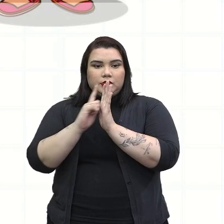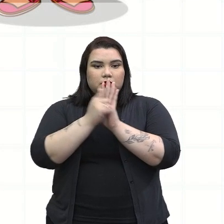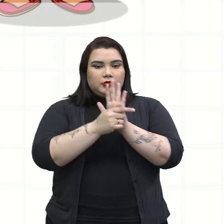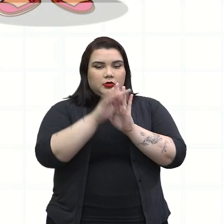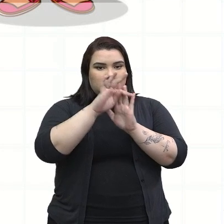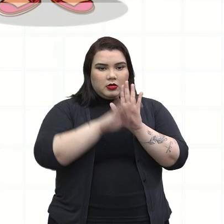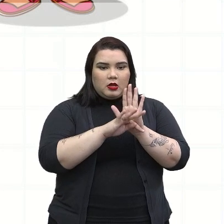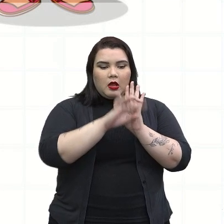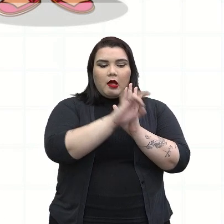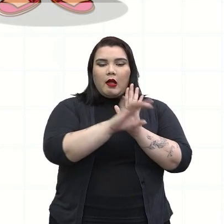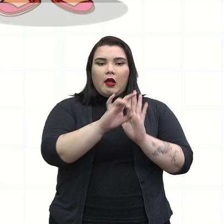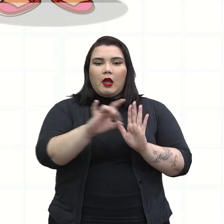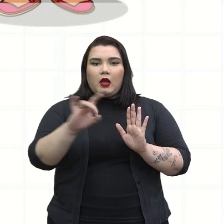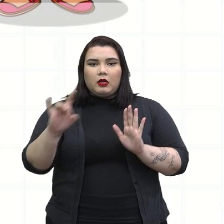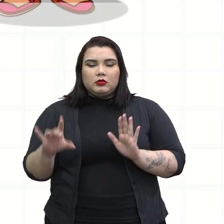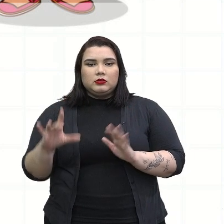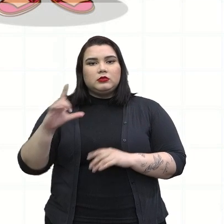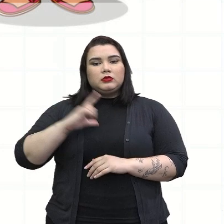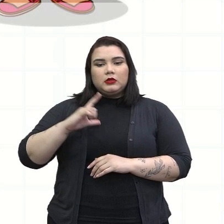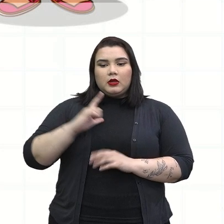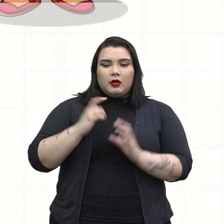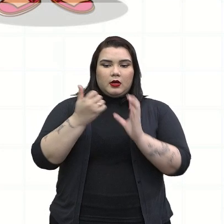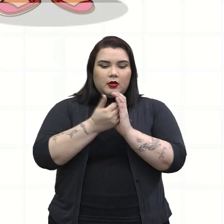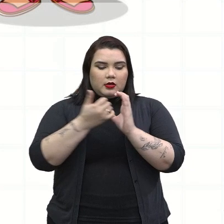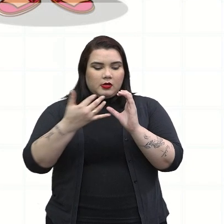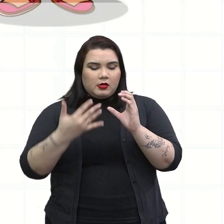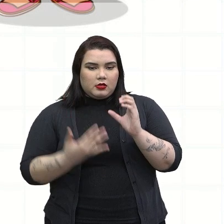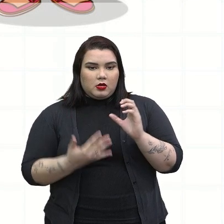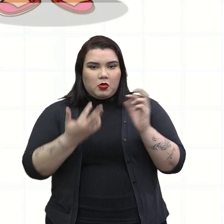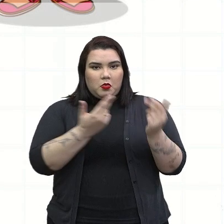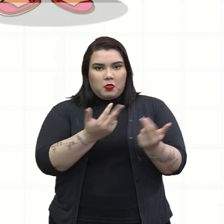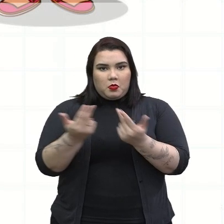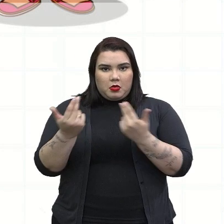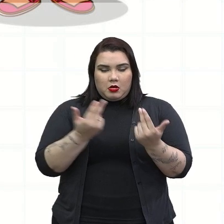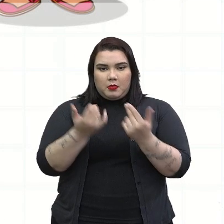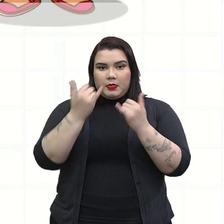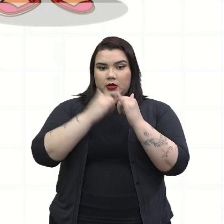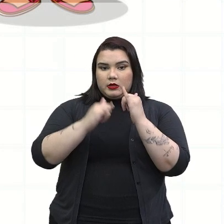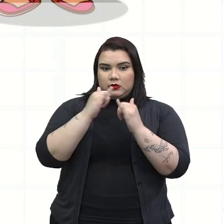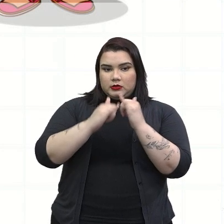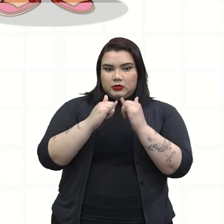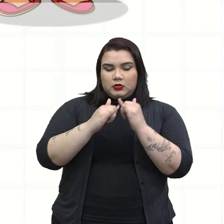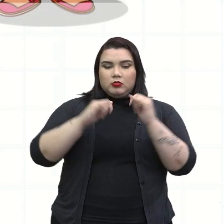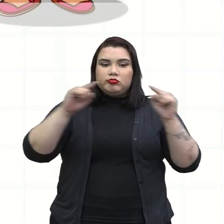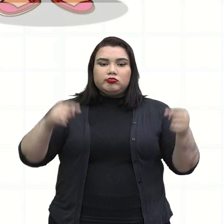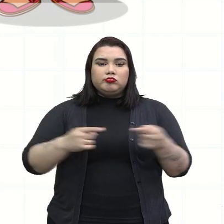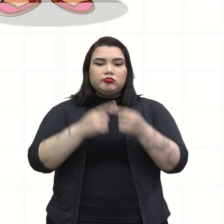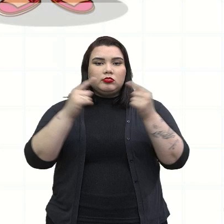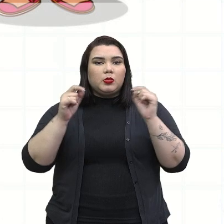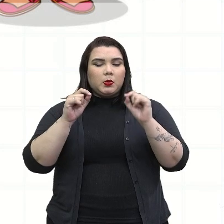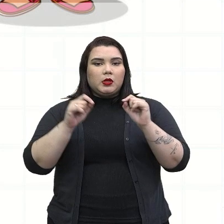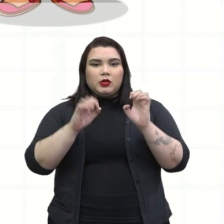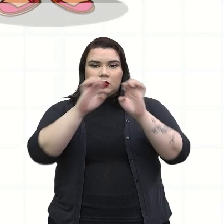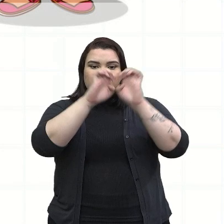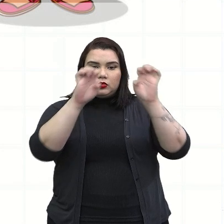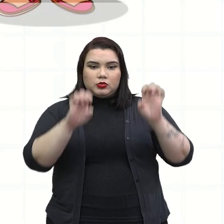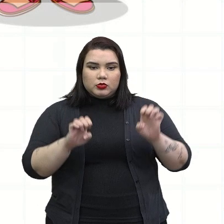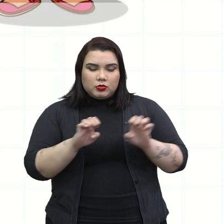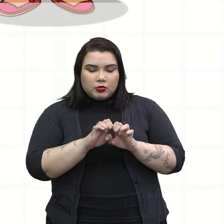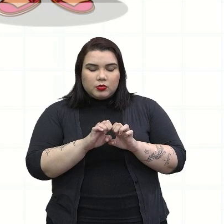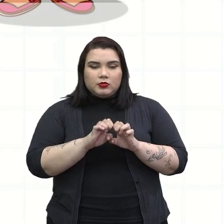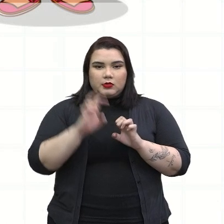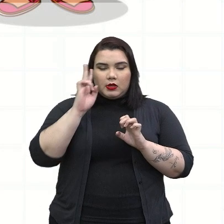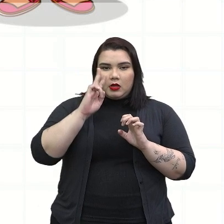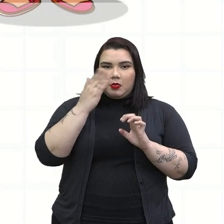cada um, né, vai ter essas características iguais, semelhantes, no que diz respeito à estrutura, como nós vimos lá